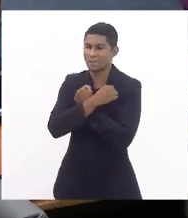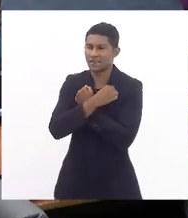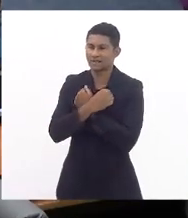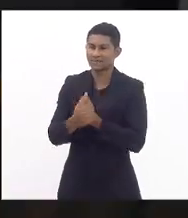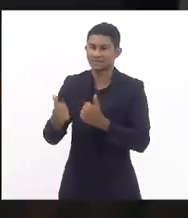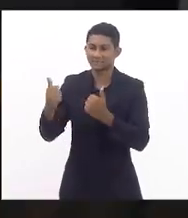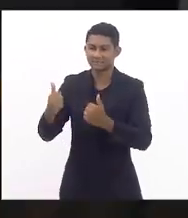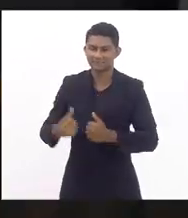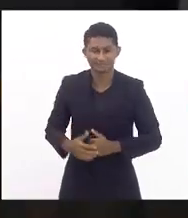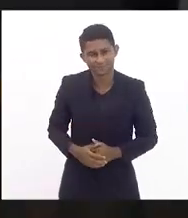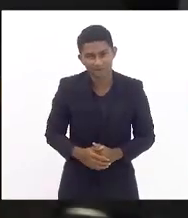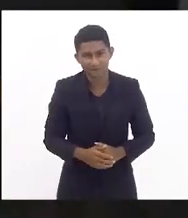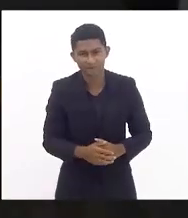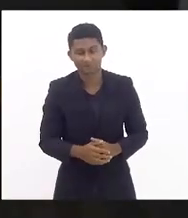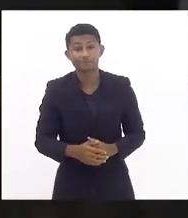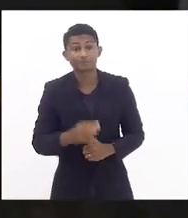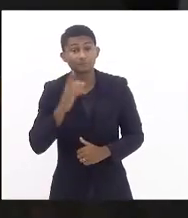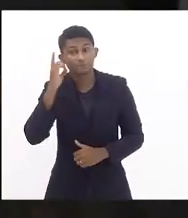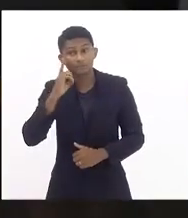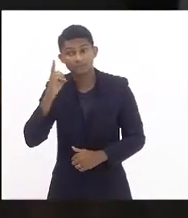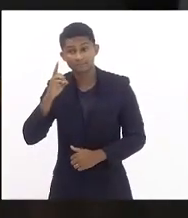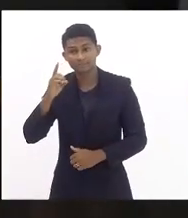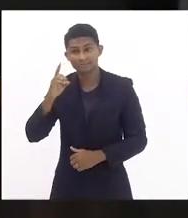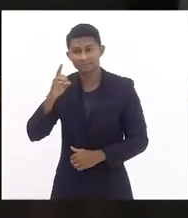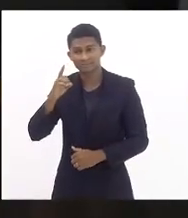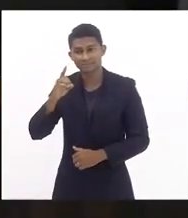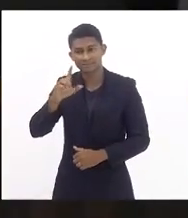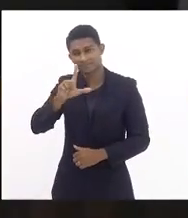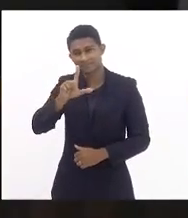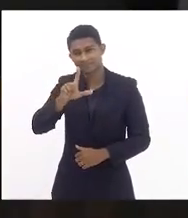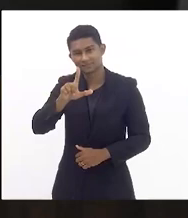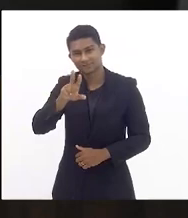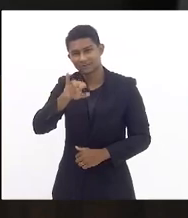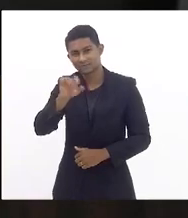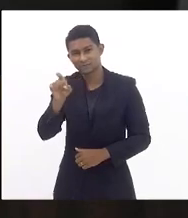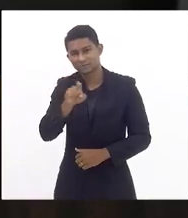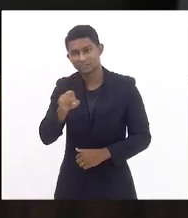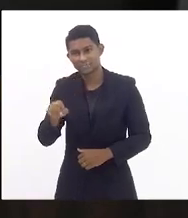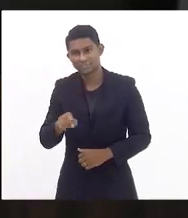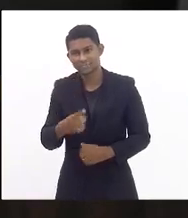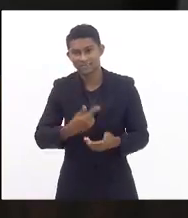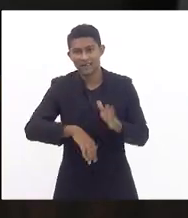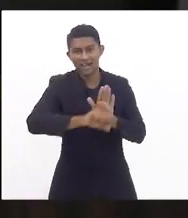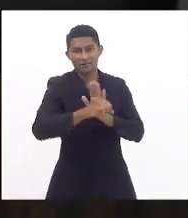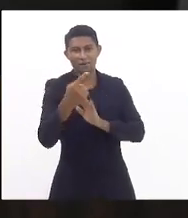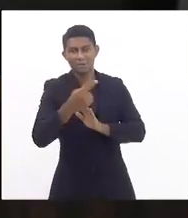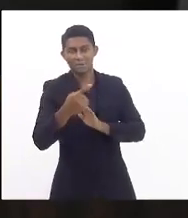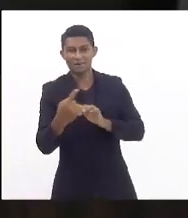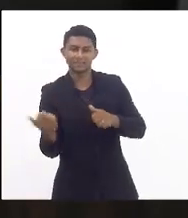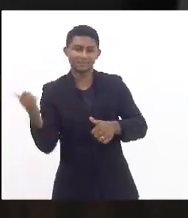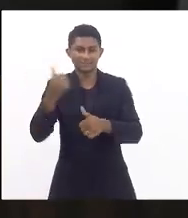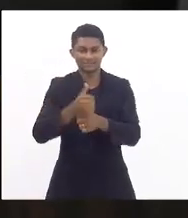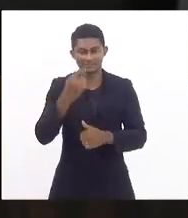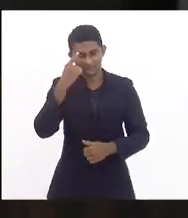O deputado Luiz. Falei para ele, suprime seu artigo 1º.